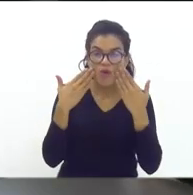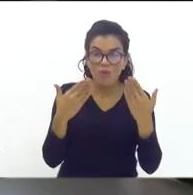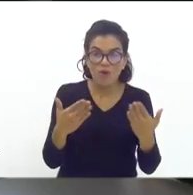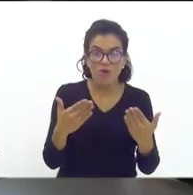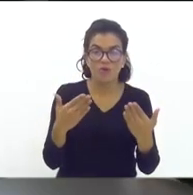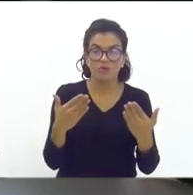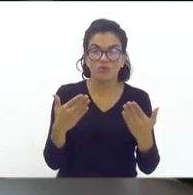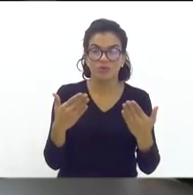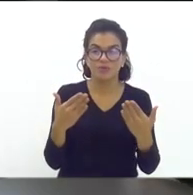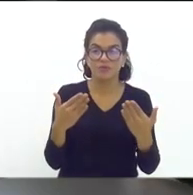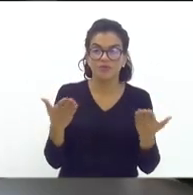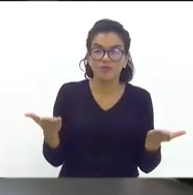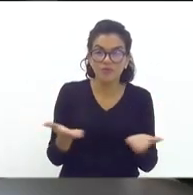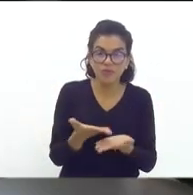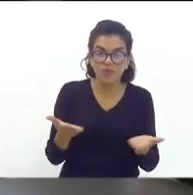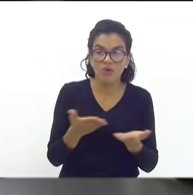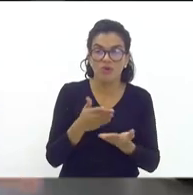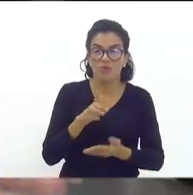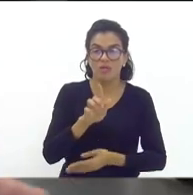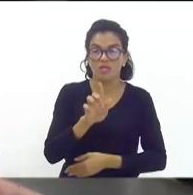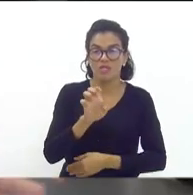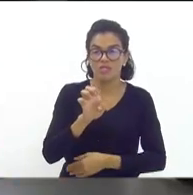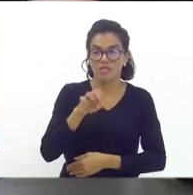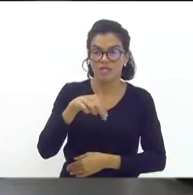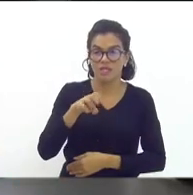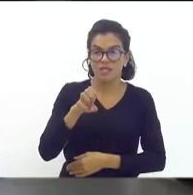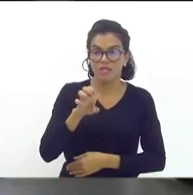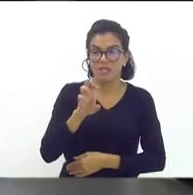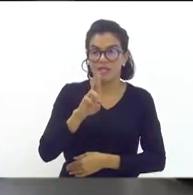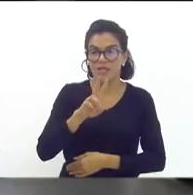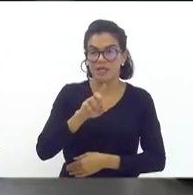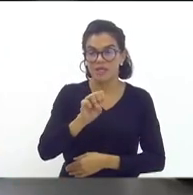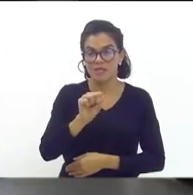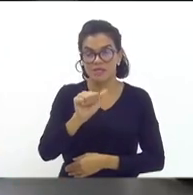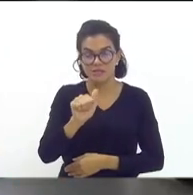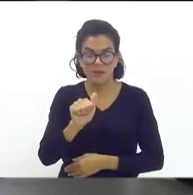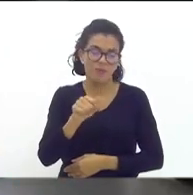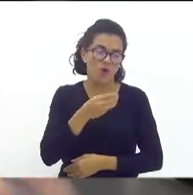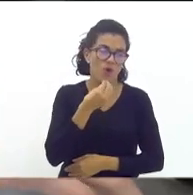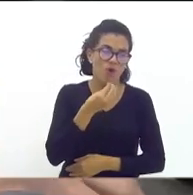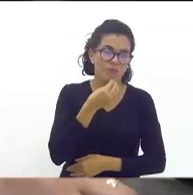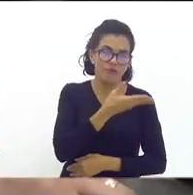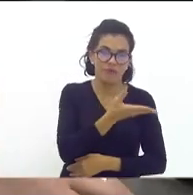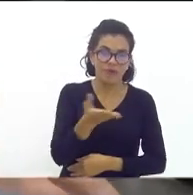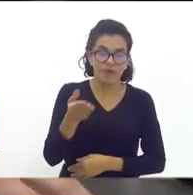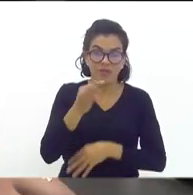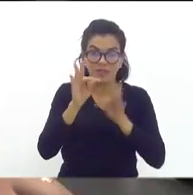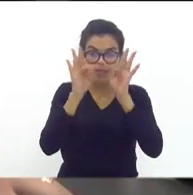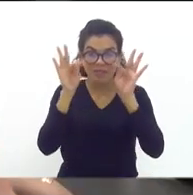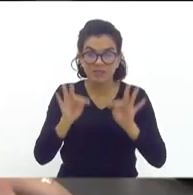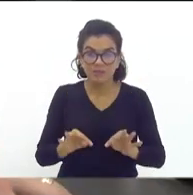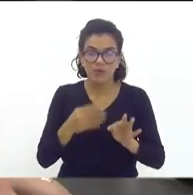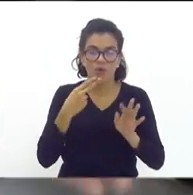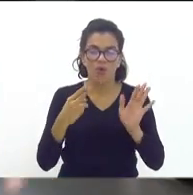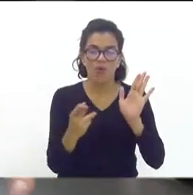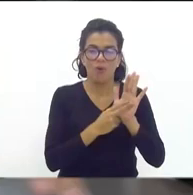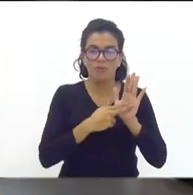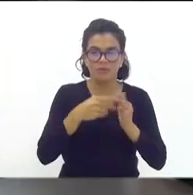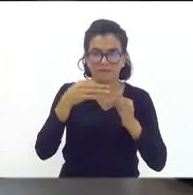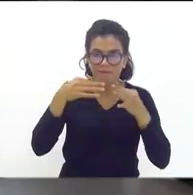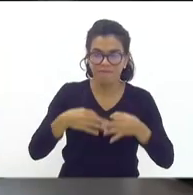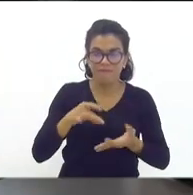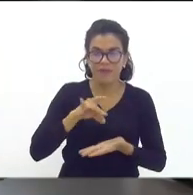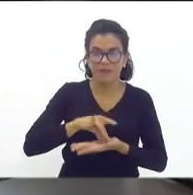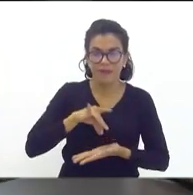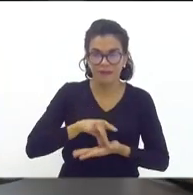semana anterior e hoje pela genesa obviamente ambos na qualidade testemunha estarão compromissados em dizer a verdade e a gente vai